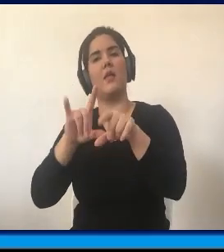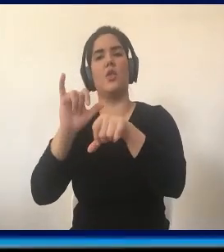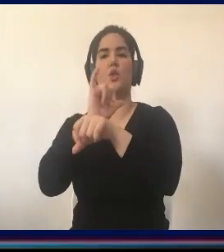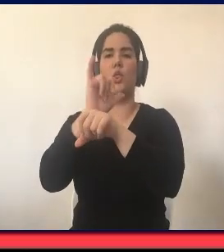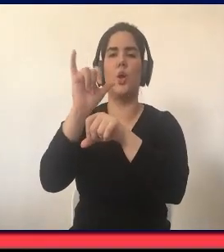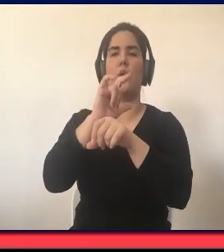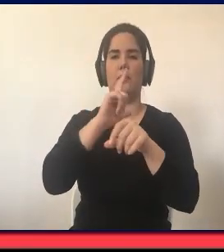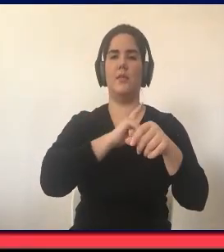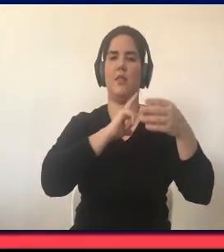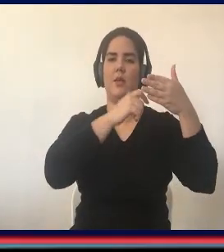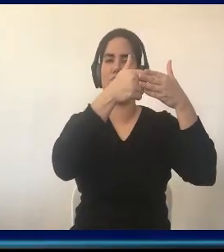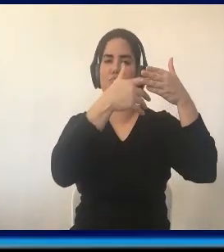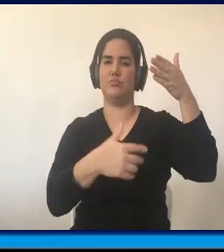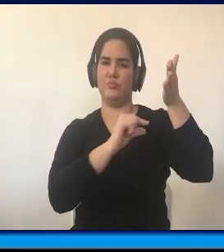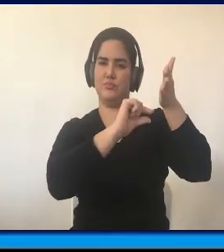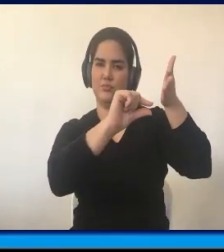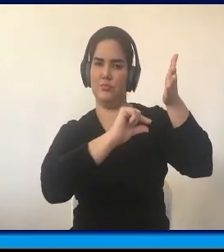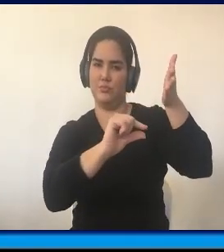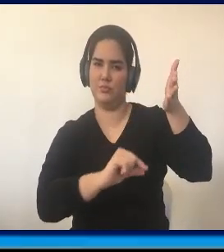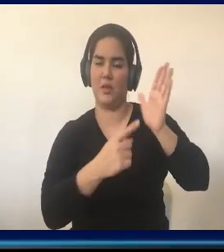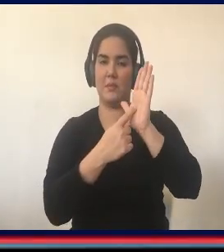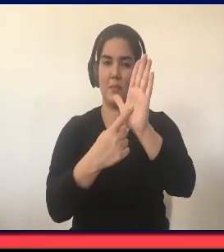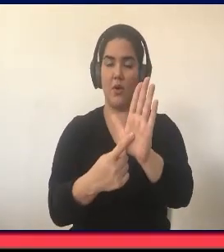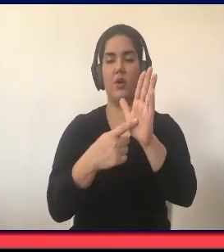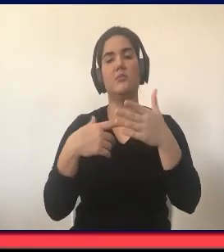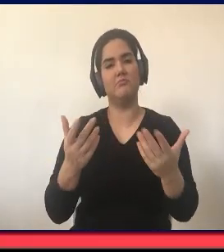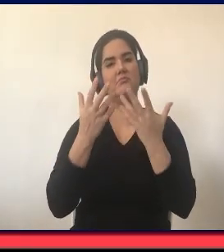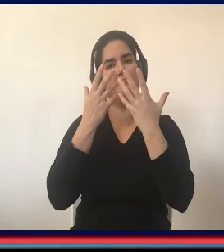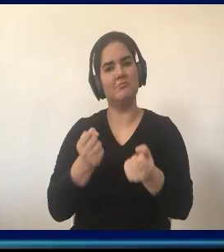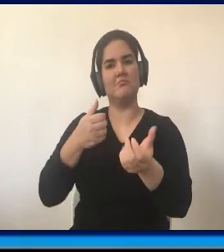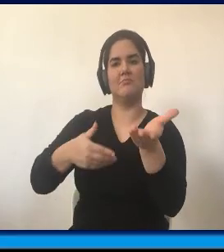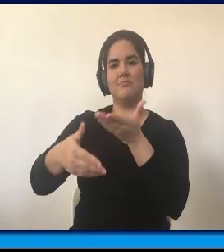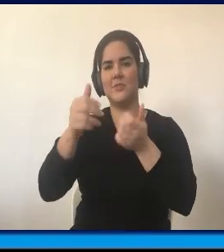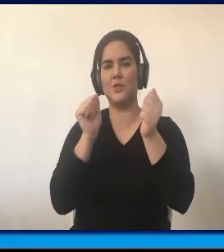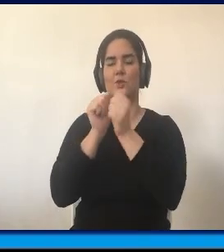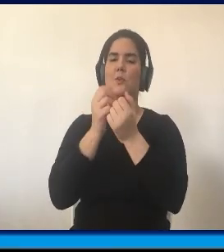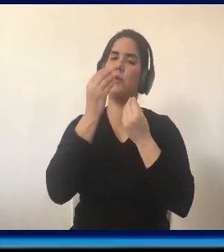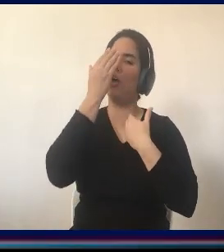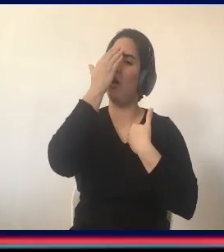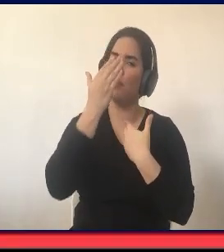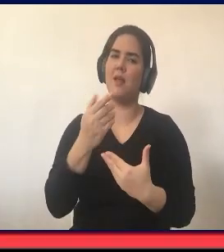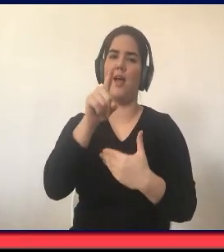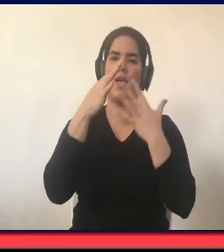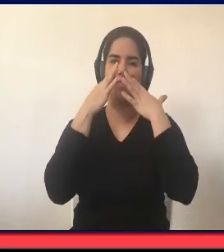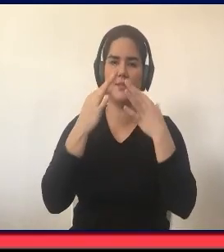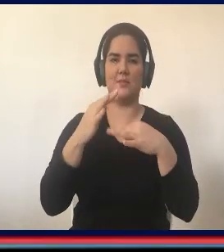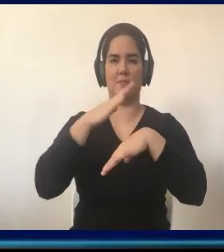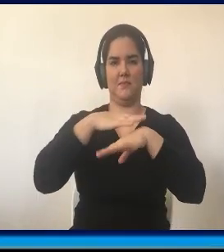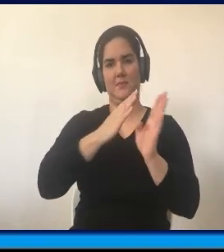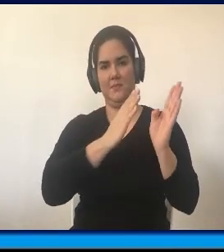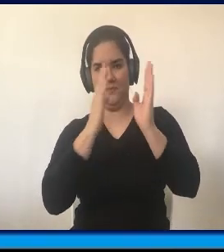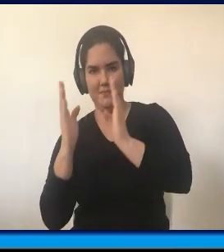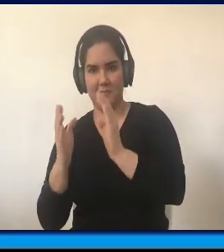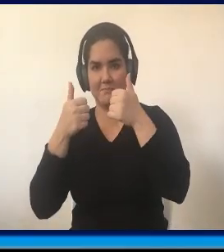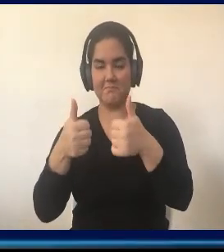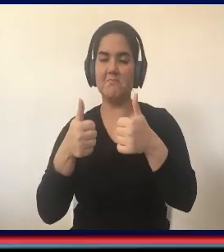do nosso vídeo. E tamo junto aí, Kleber. Muito obrigado pela sua atenção, esse tempo aí, para alertarmos a